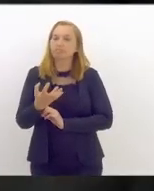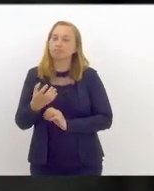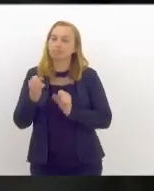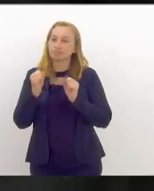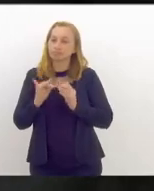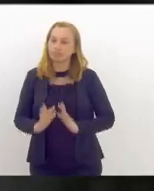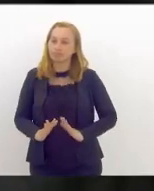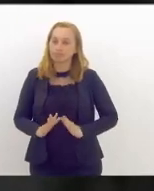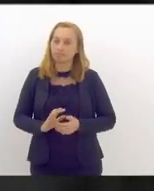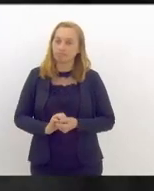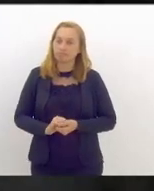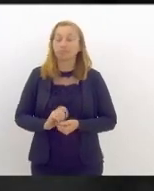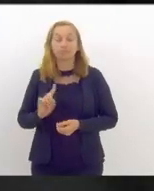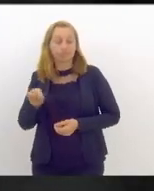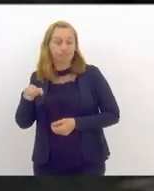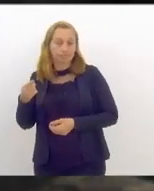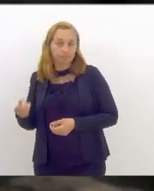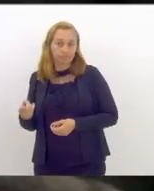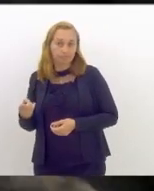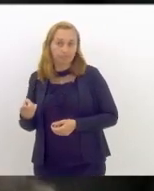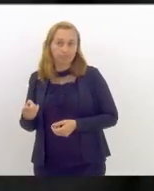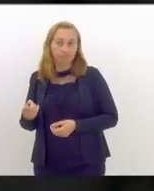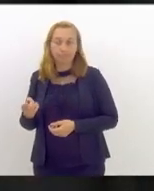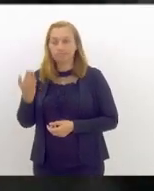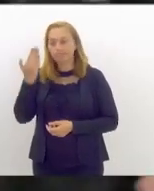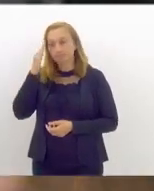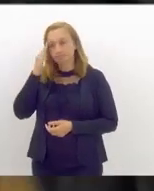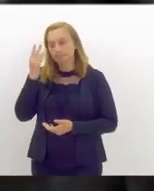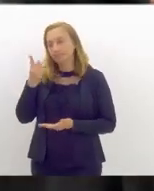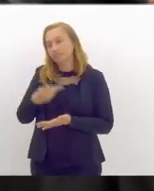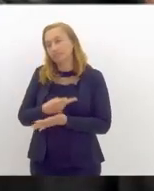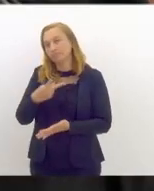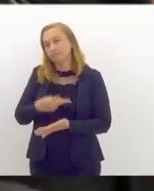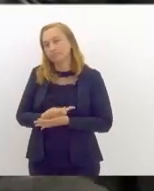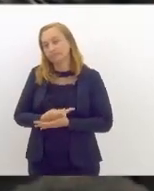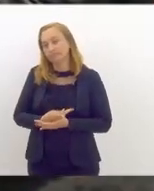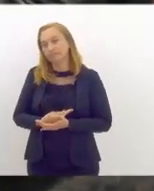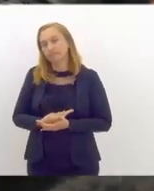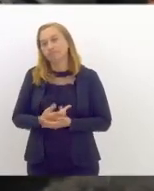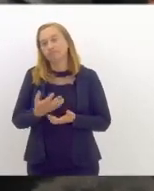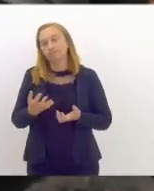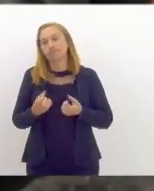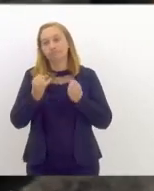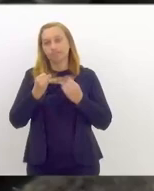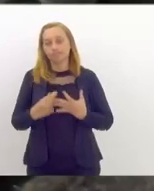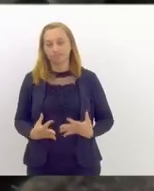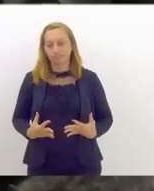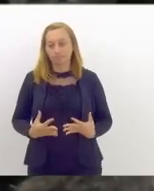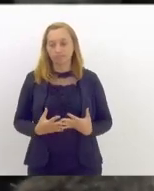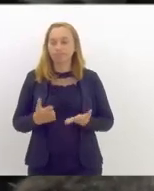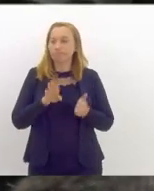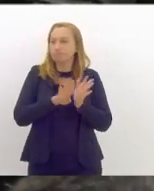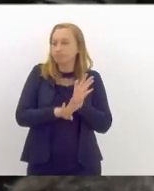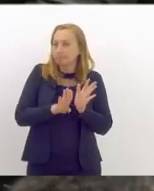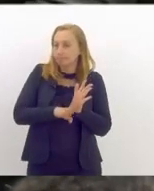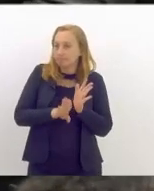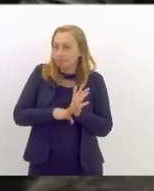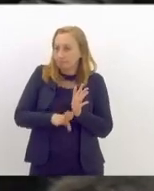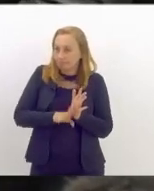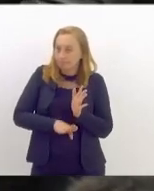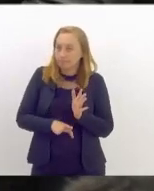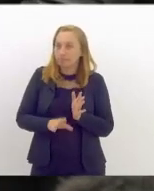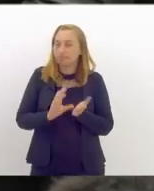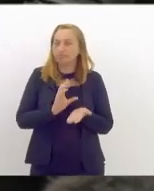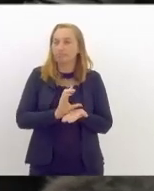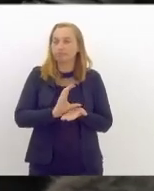deixar claro para depois não ser contestado eu que eu quis deixar claro as despesas oriundas